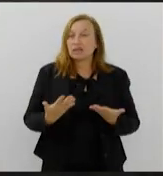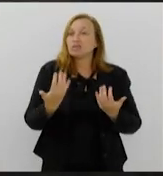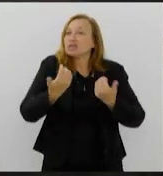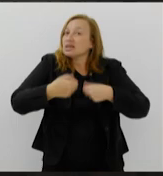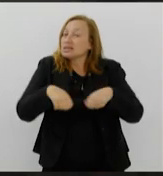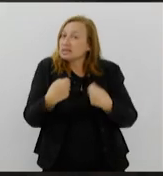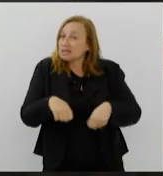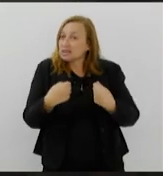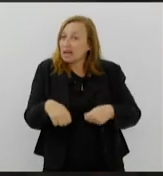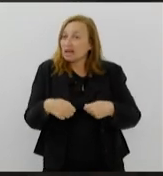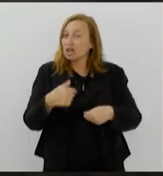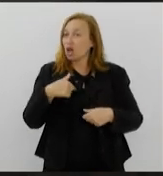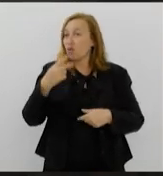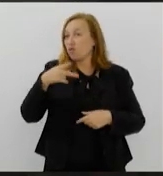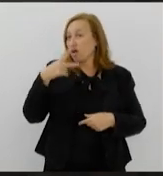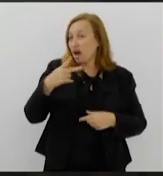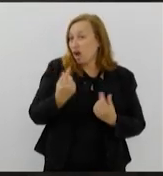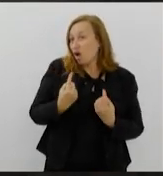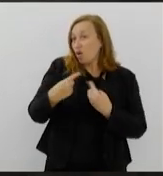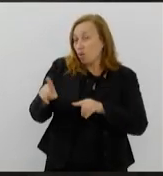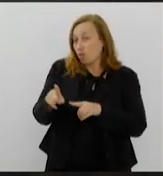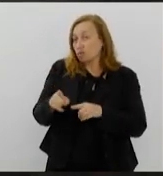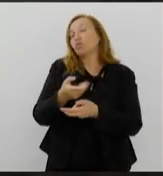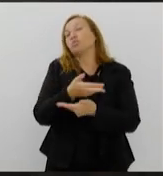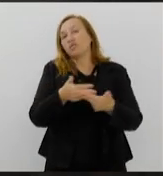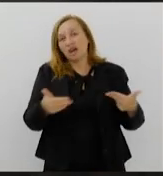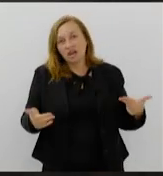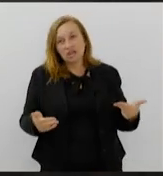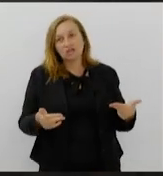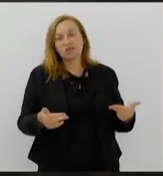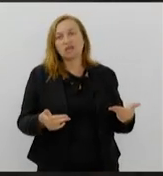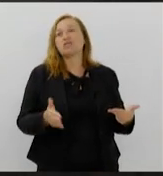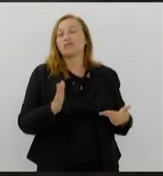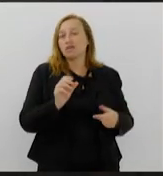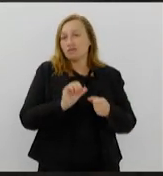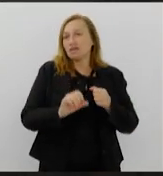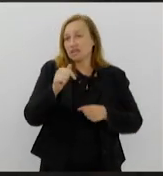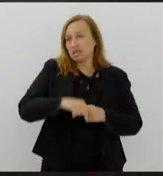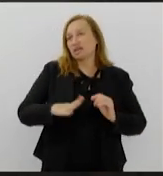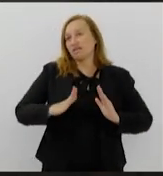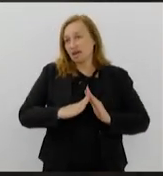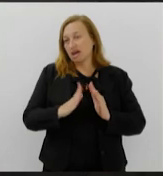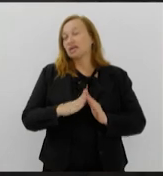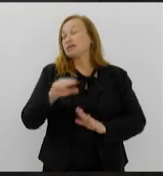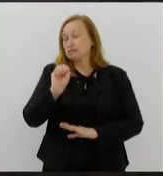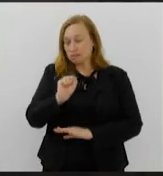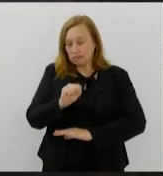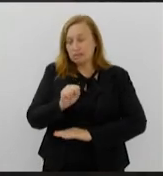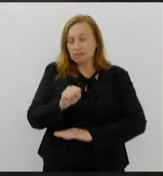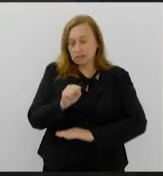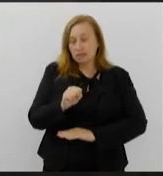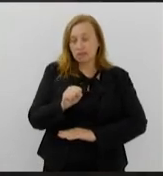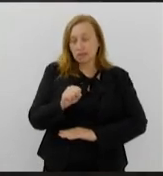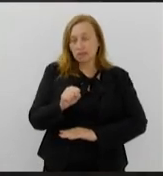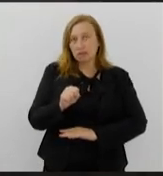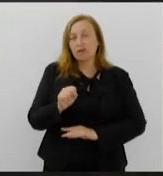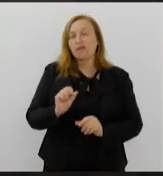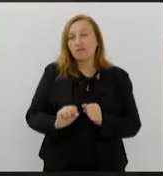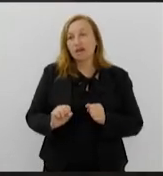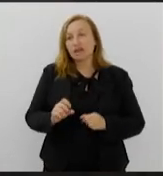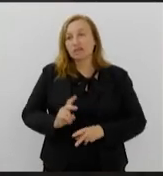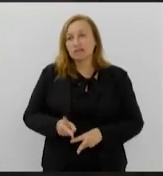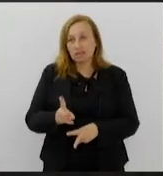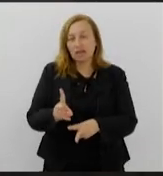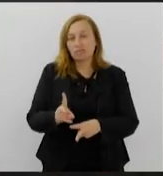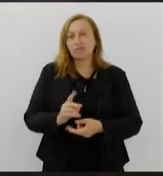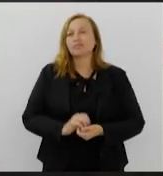necessidade, inclusive, de eu me posicionar contrário, como diversas vezes fiz aqui na casa, assim fiz, assim o farei,